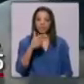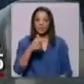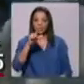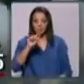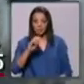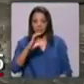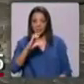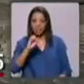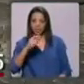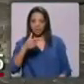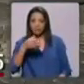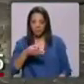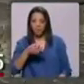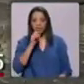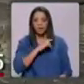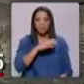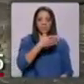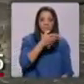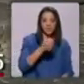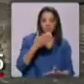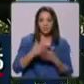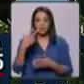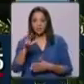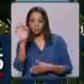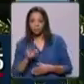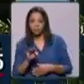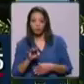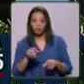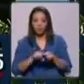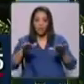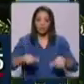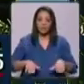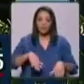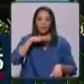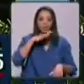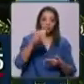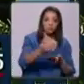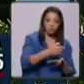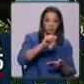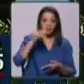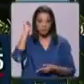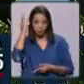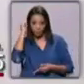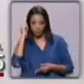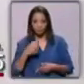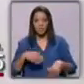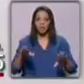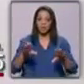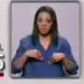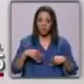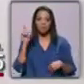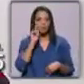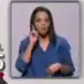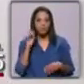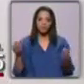valores entre os 70% e os 100% na recolha do lixo e nos bombeiros sapadores. A adesão é muito significativa, portanto,